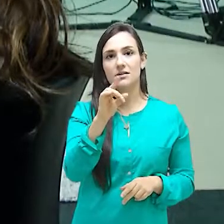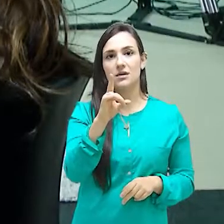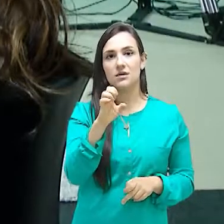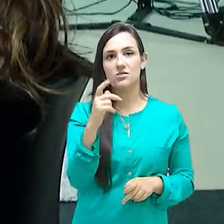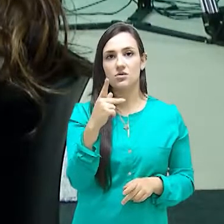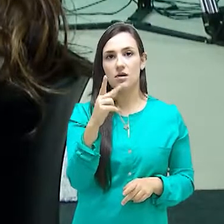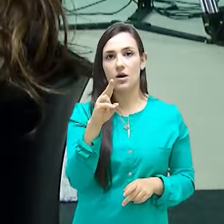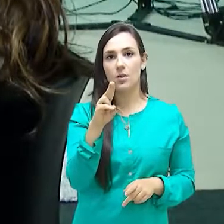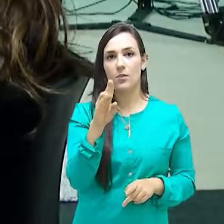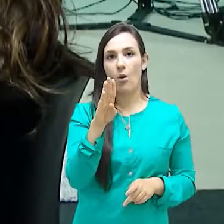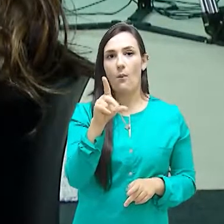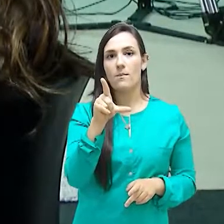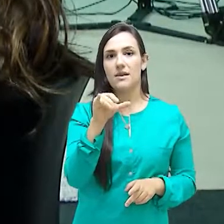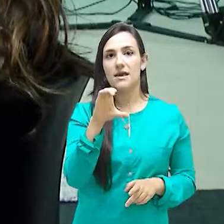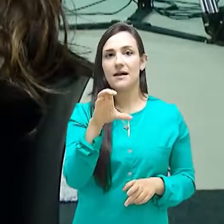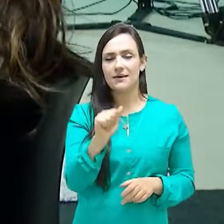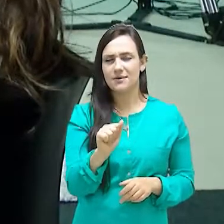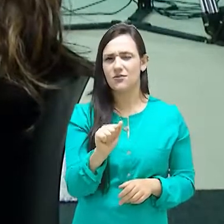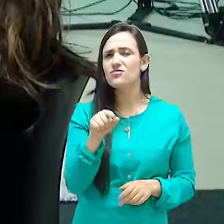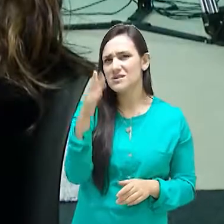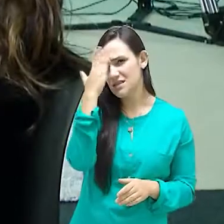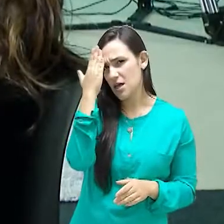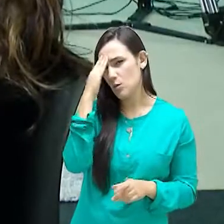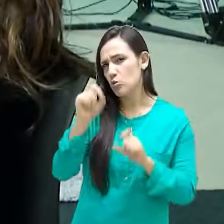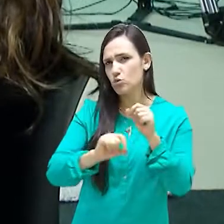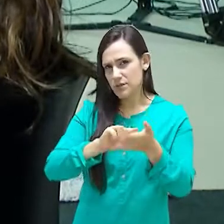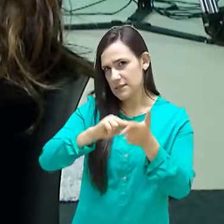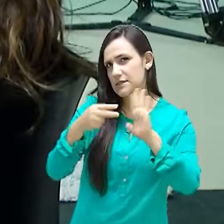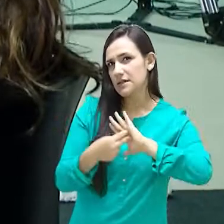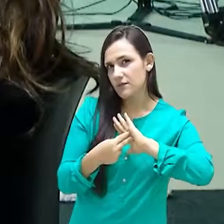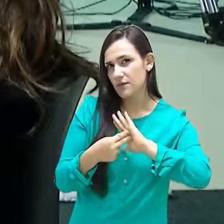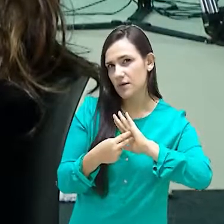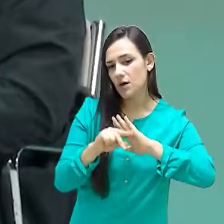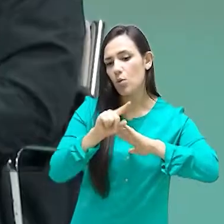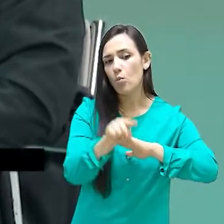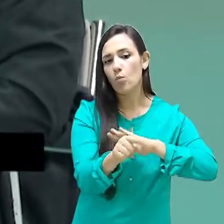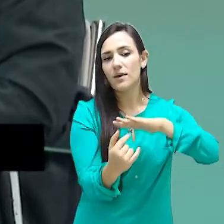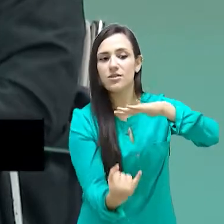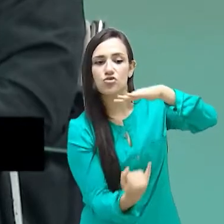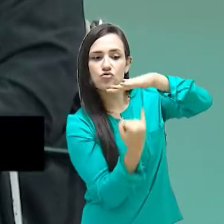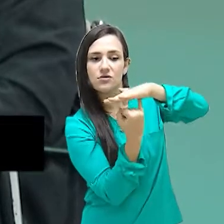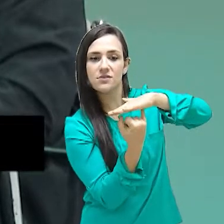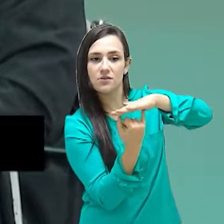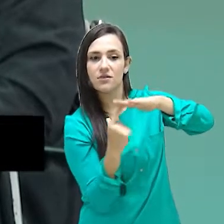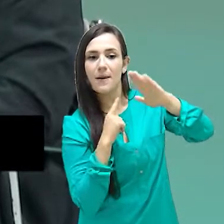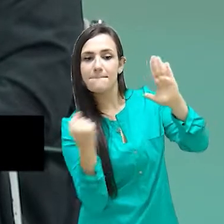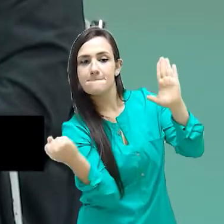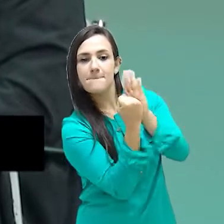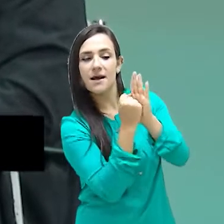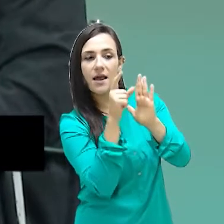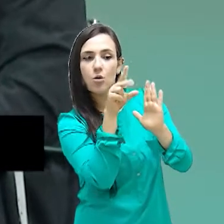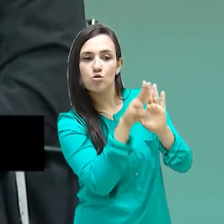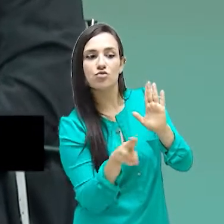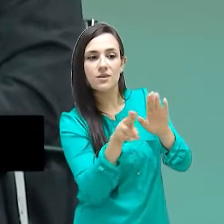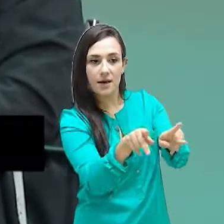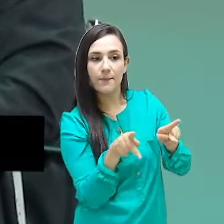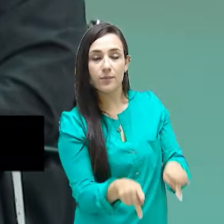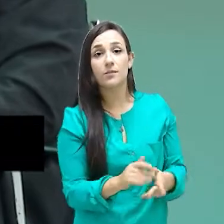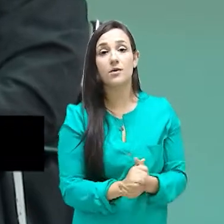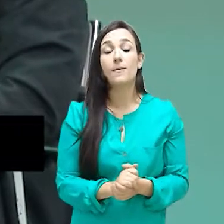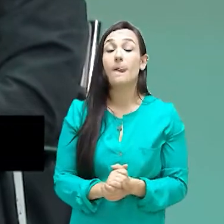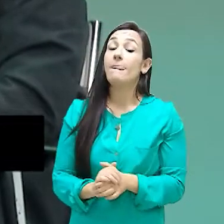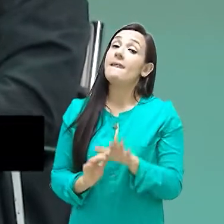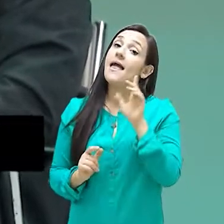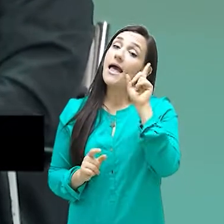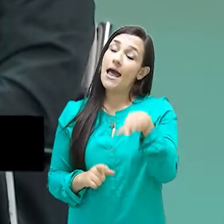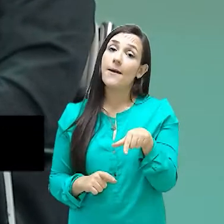prática uma instituição ganhar esse selo de utilidade pública? Ela é um selo. Existe uma lei estadual, no